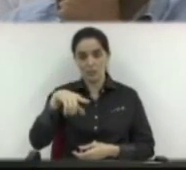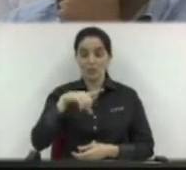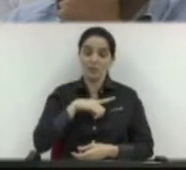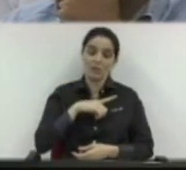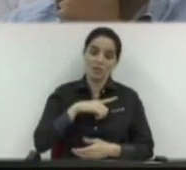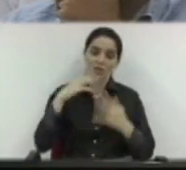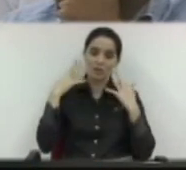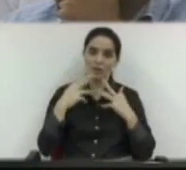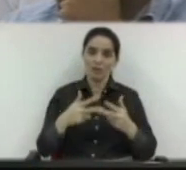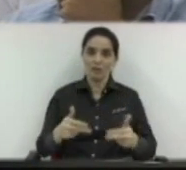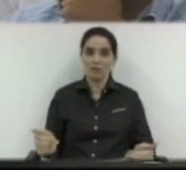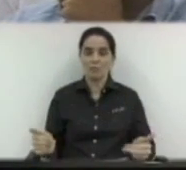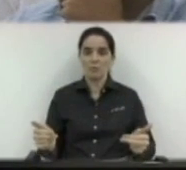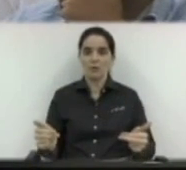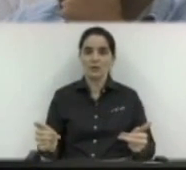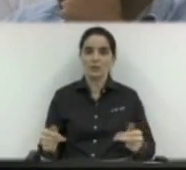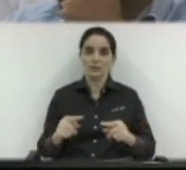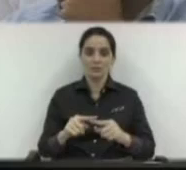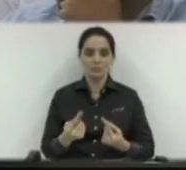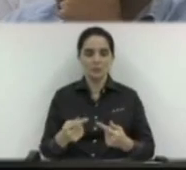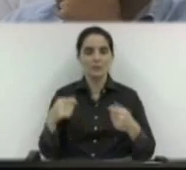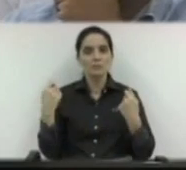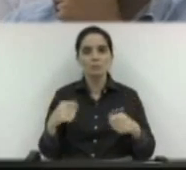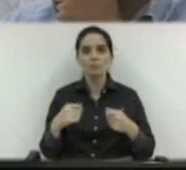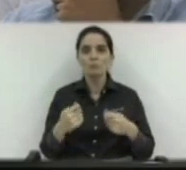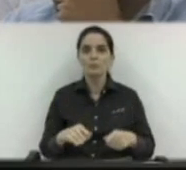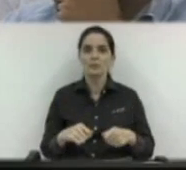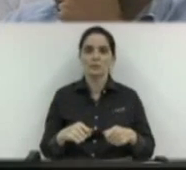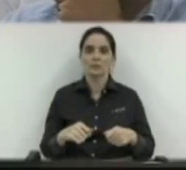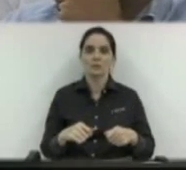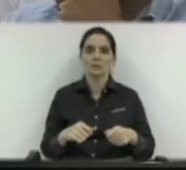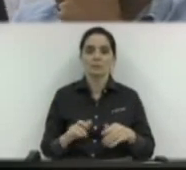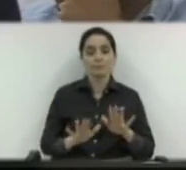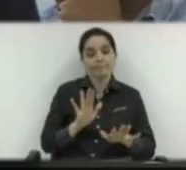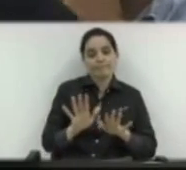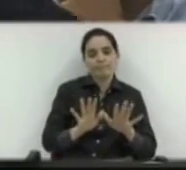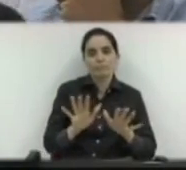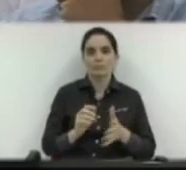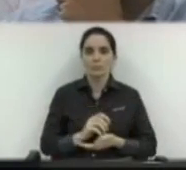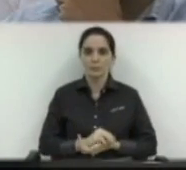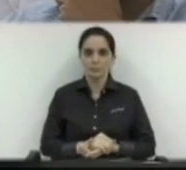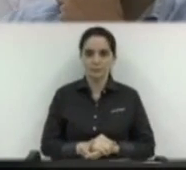ter um valor maior para a nossa cidade.